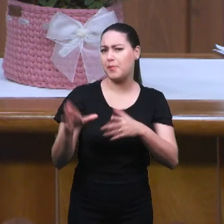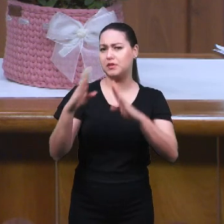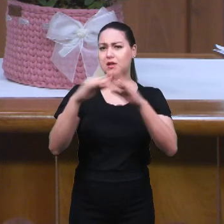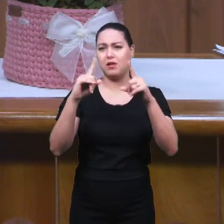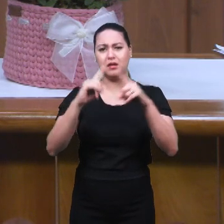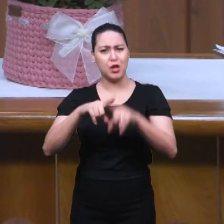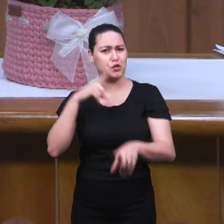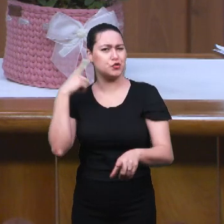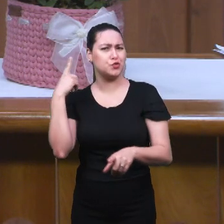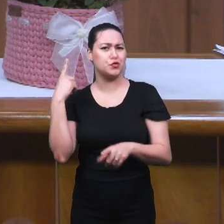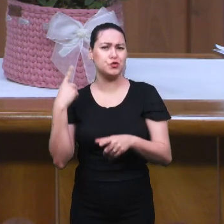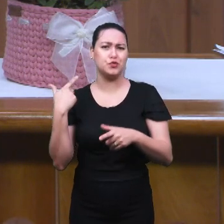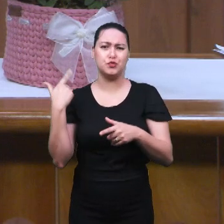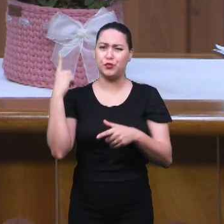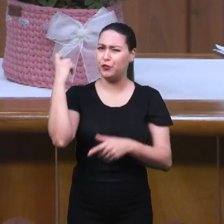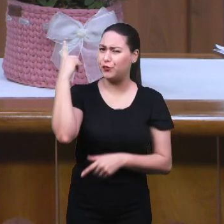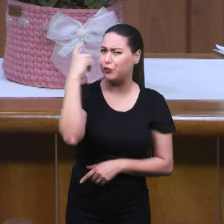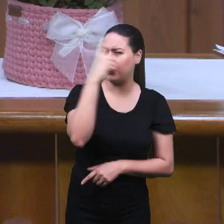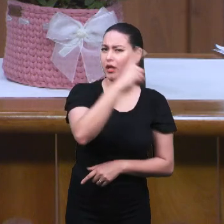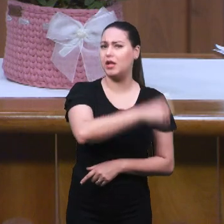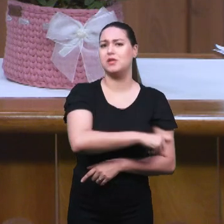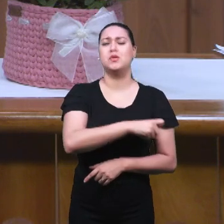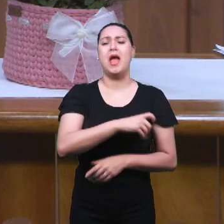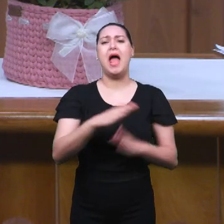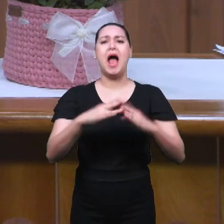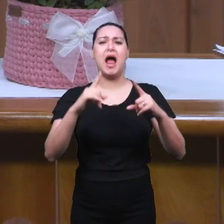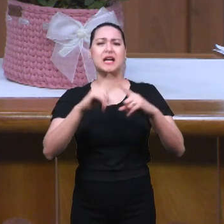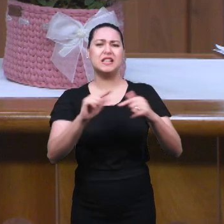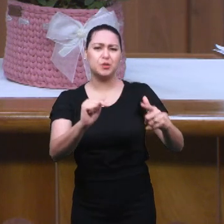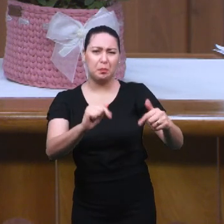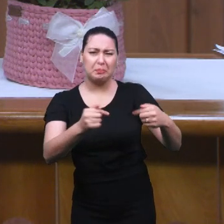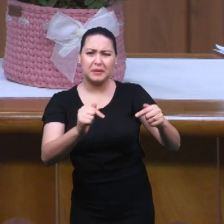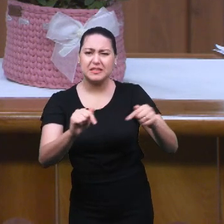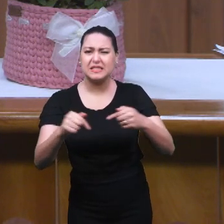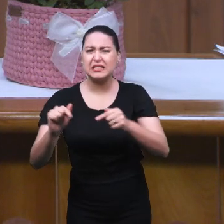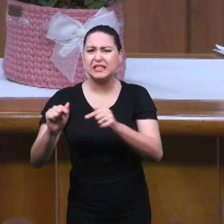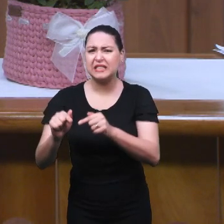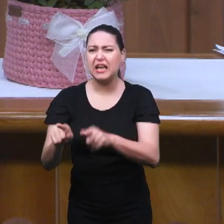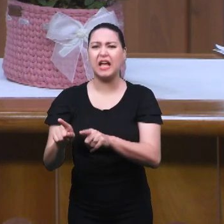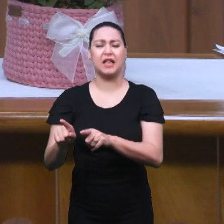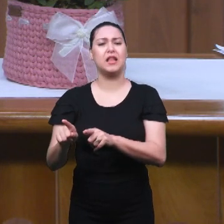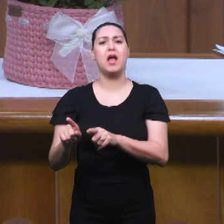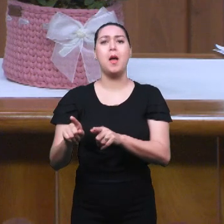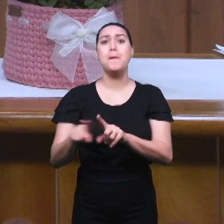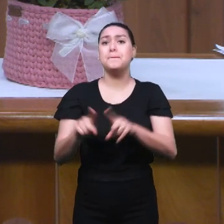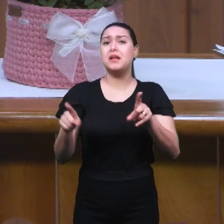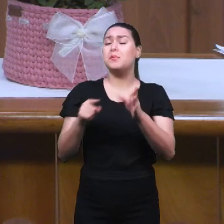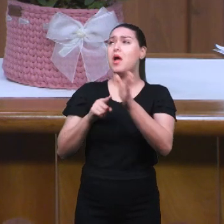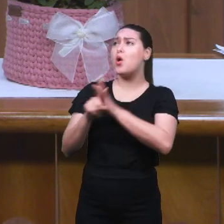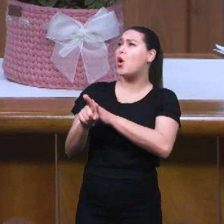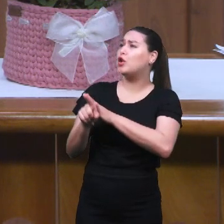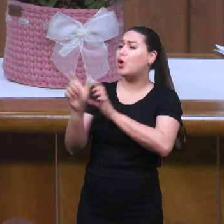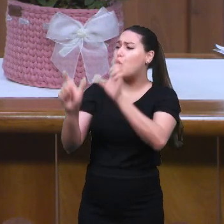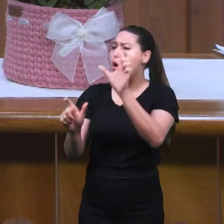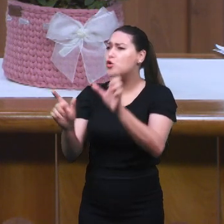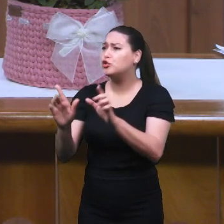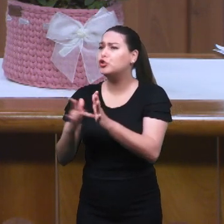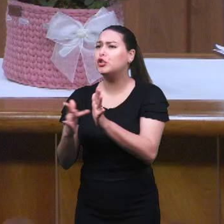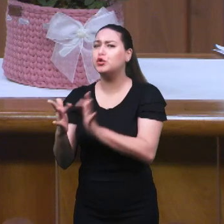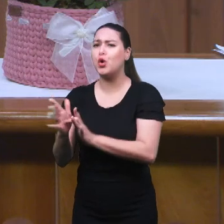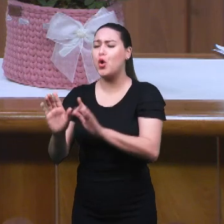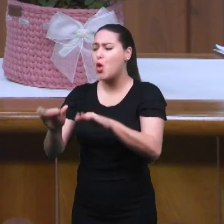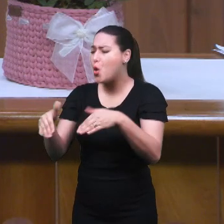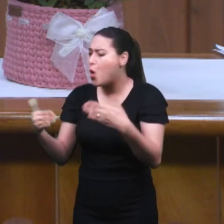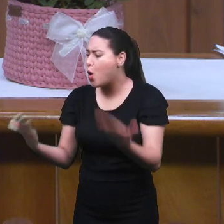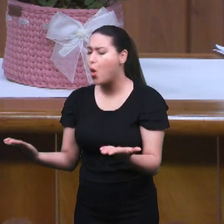estamos? A igreja que estava sendo perseguida, então ela pergunta, onde é que você está, Jesus? Nós aqui, povinho